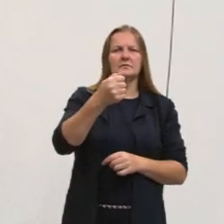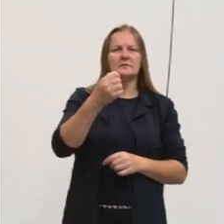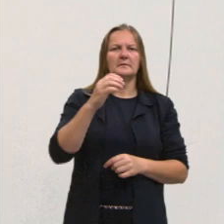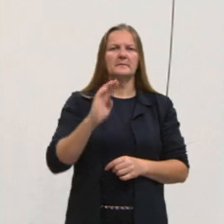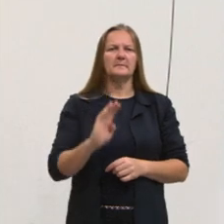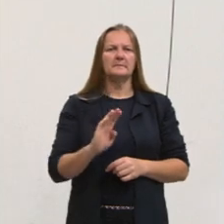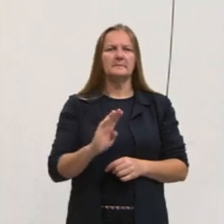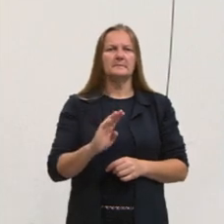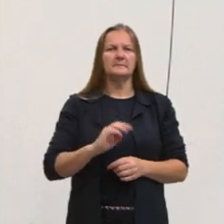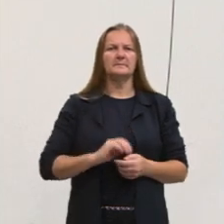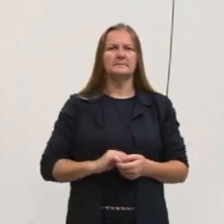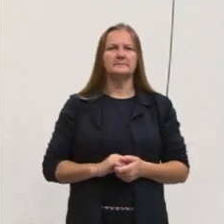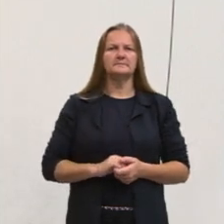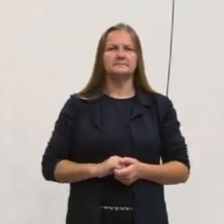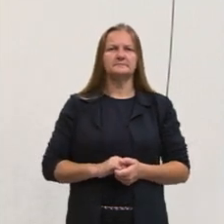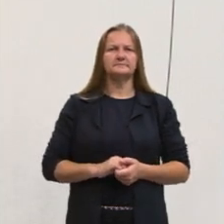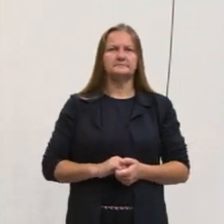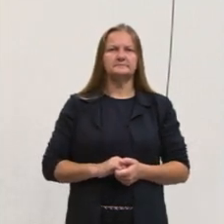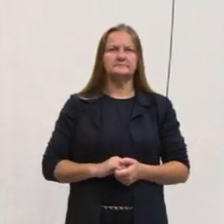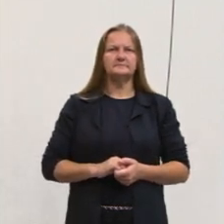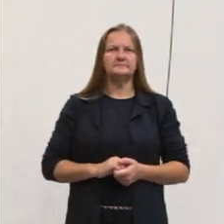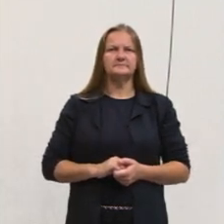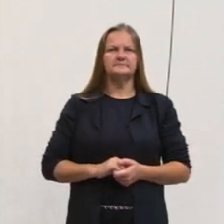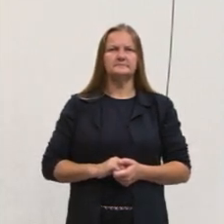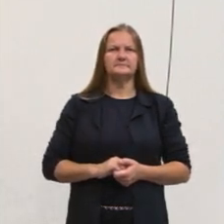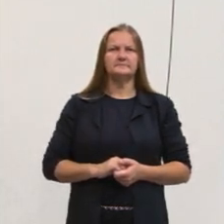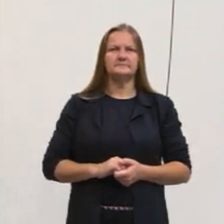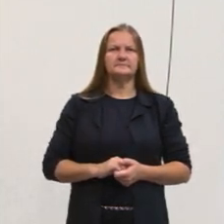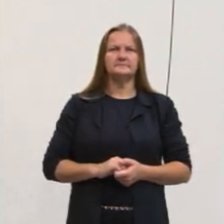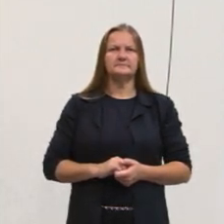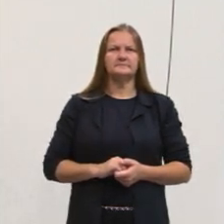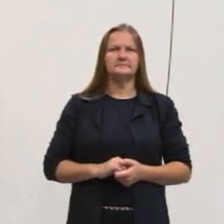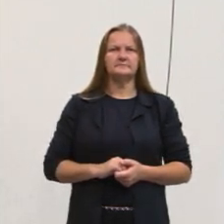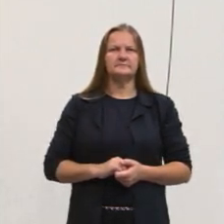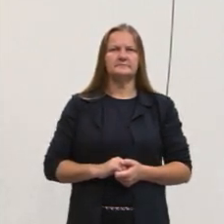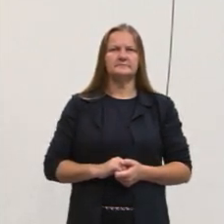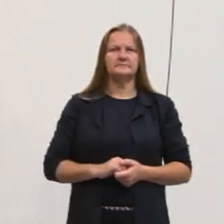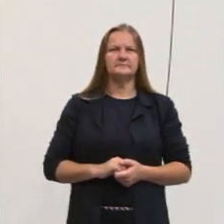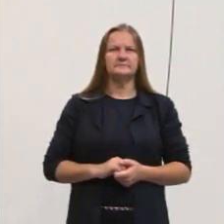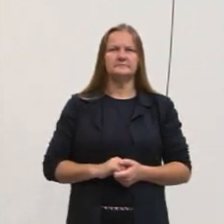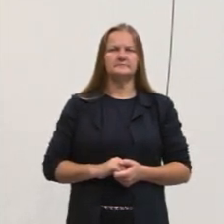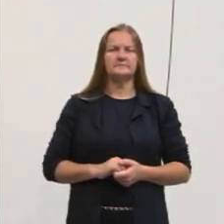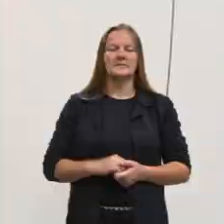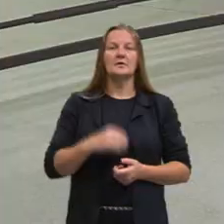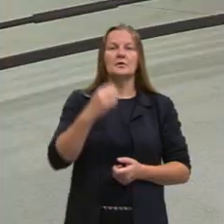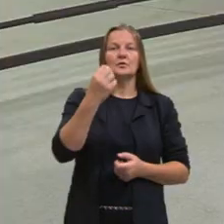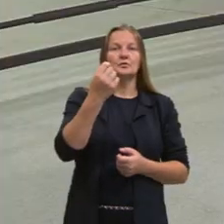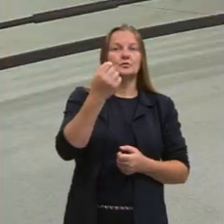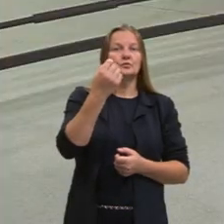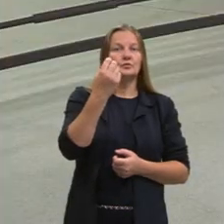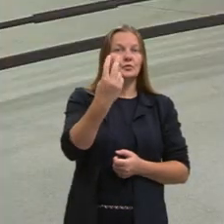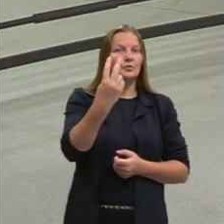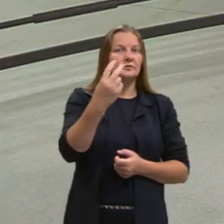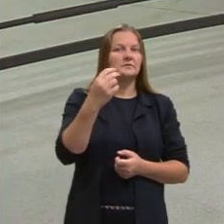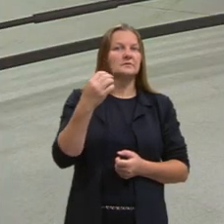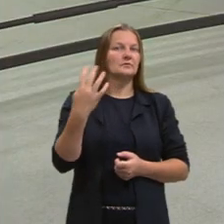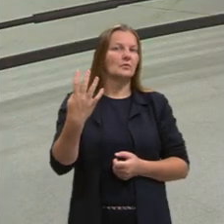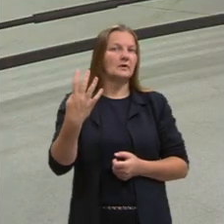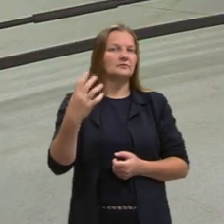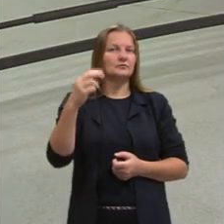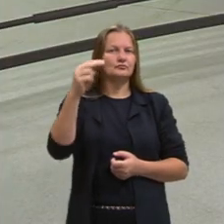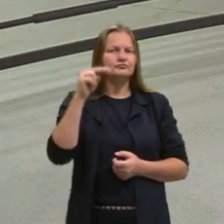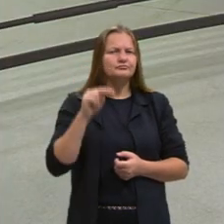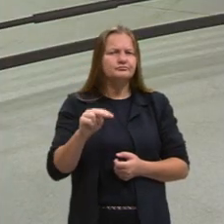pertencimento aqui no B Nós temos dois nós temos quatro no entanto aqui